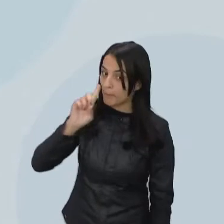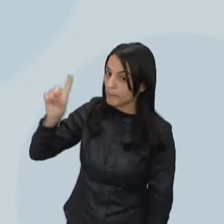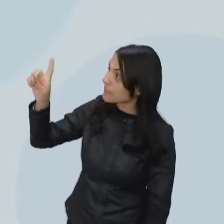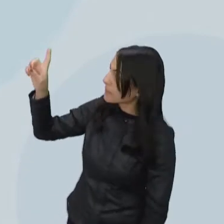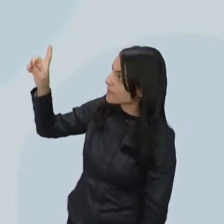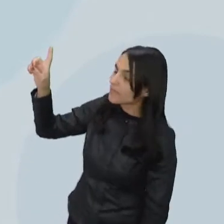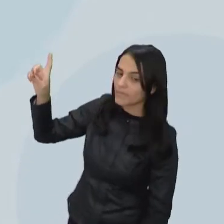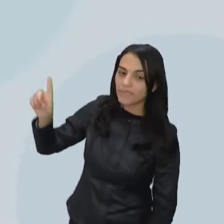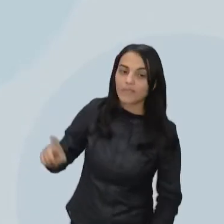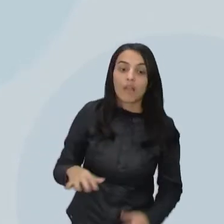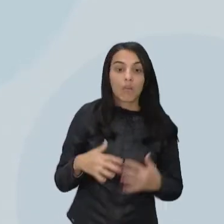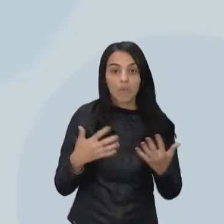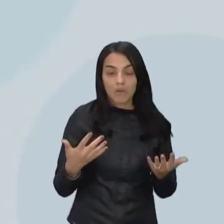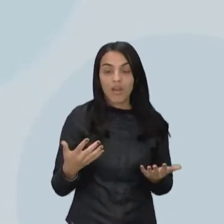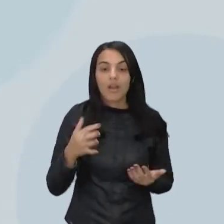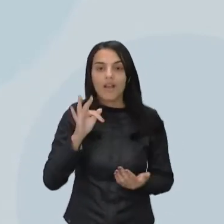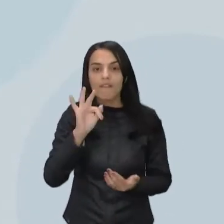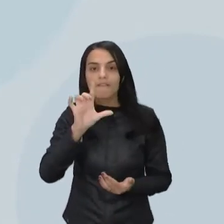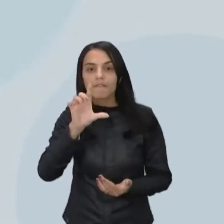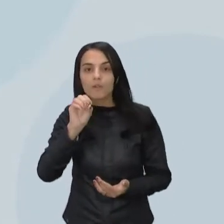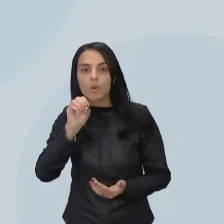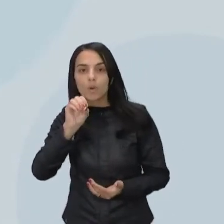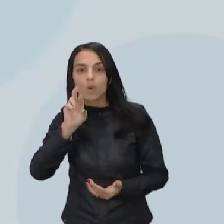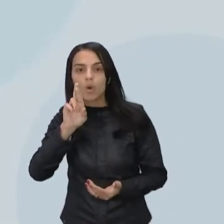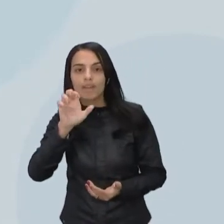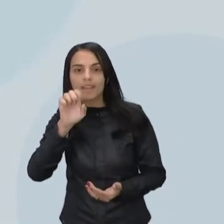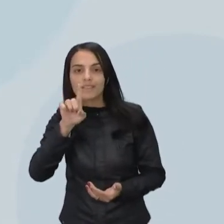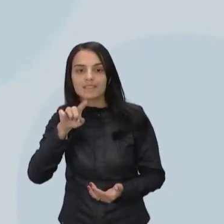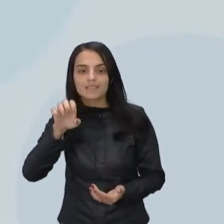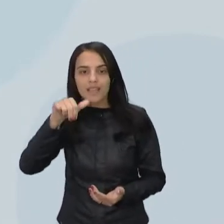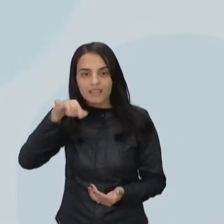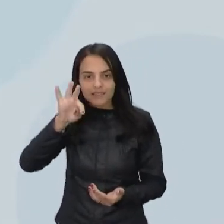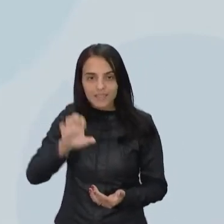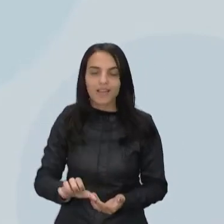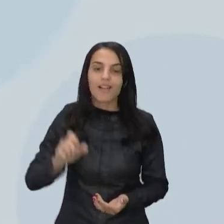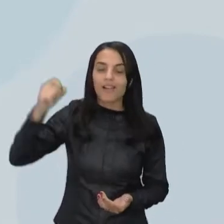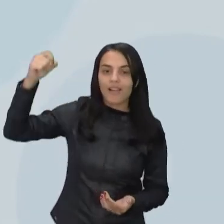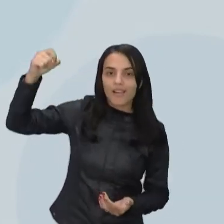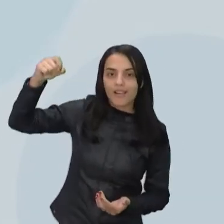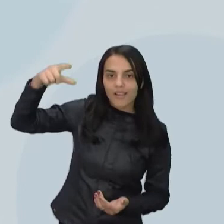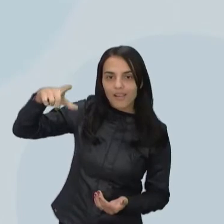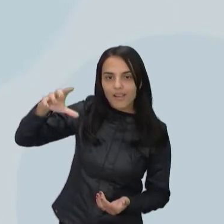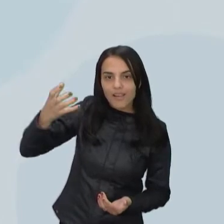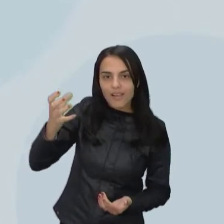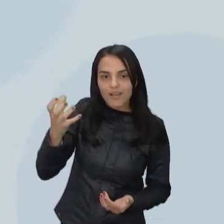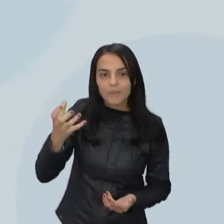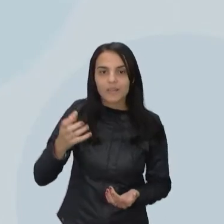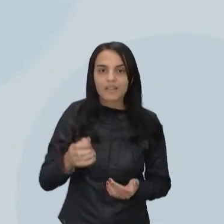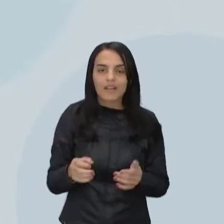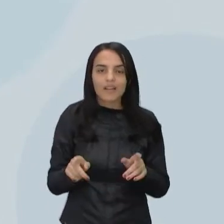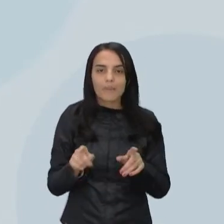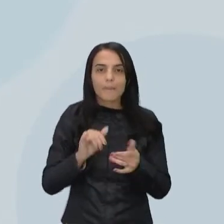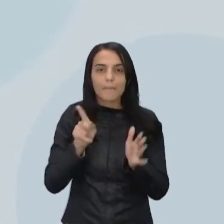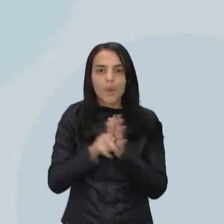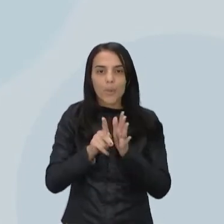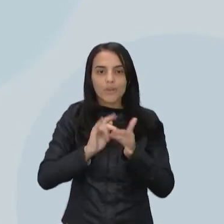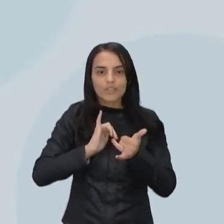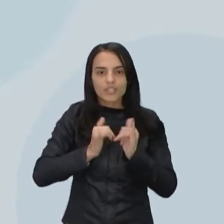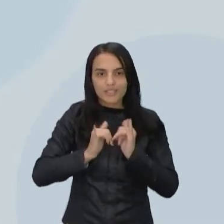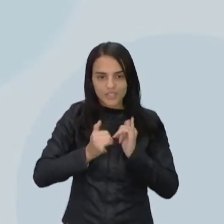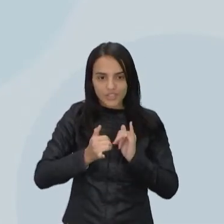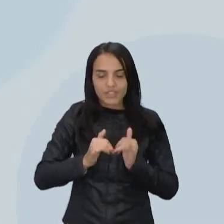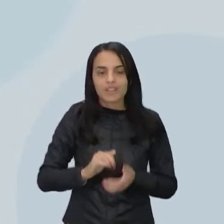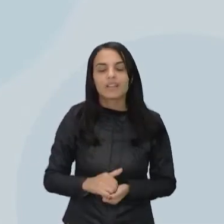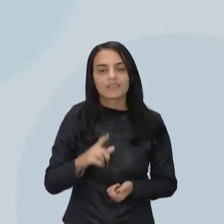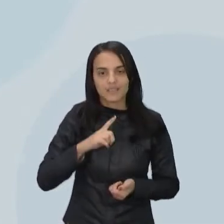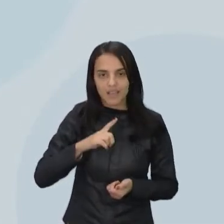fluorescente compacta, também que a gente conhece e chama de lâmpada eletrônica, né? A gente tem um fluxo luminoso